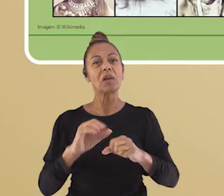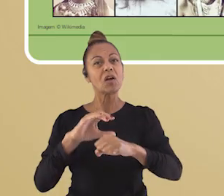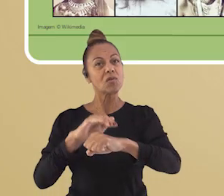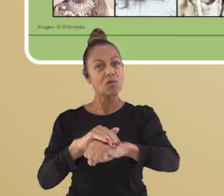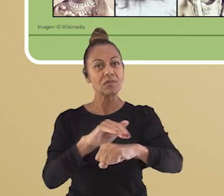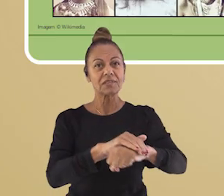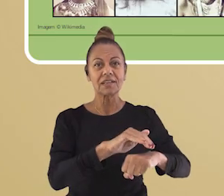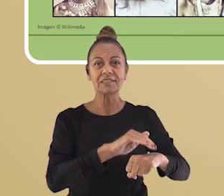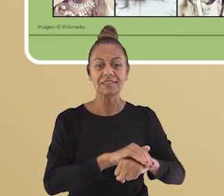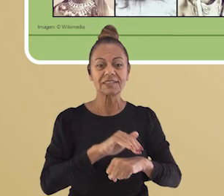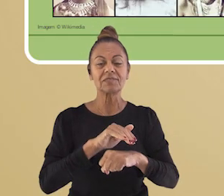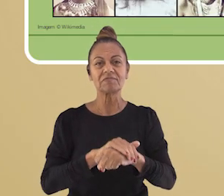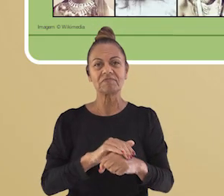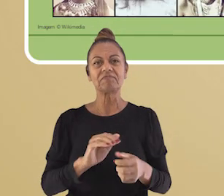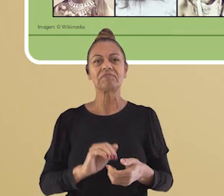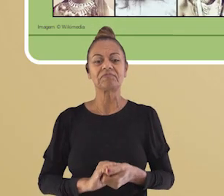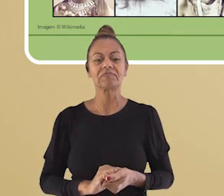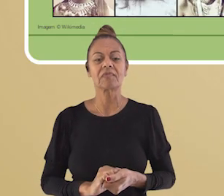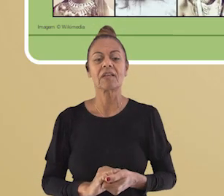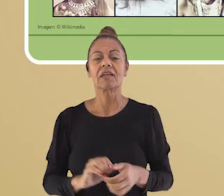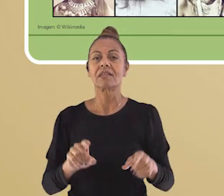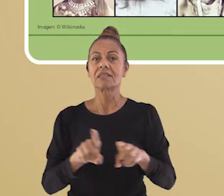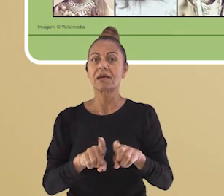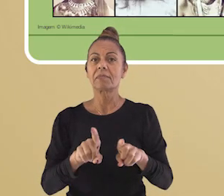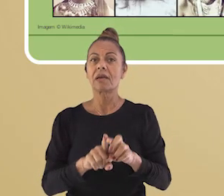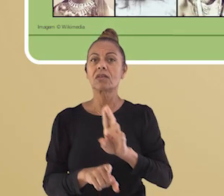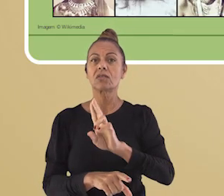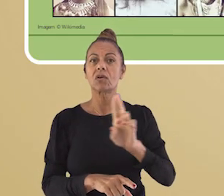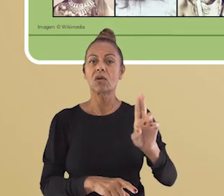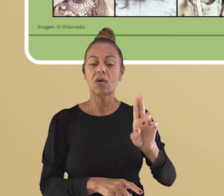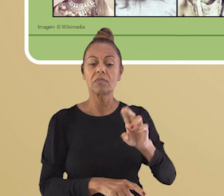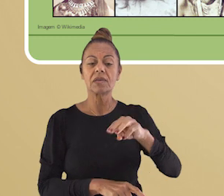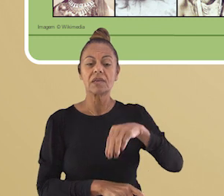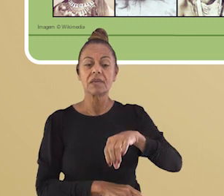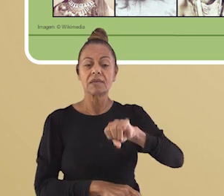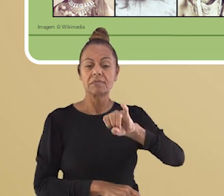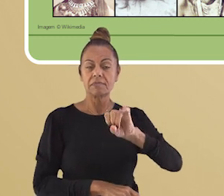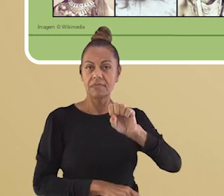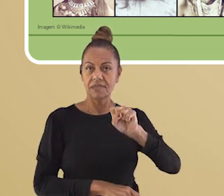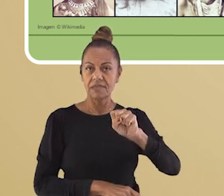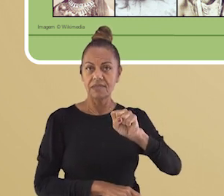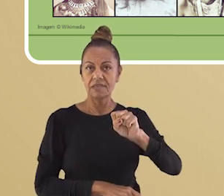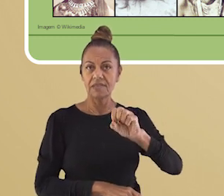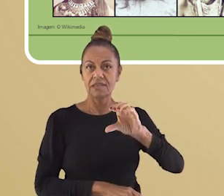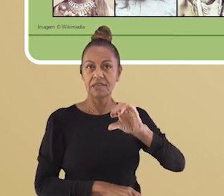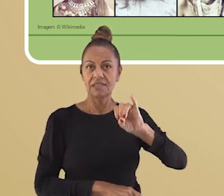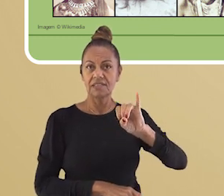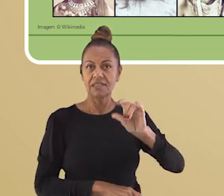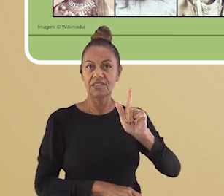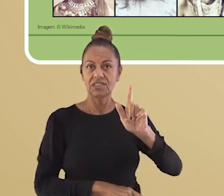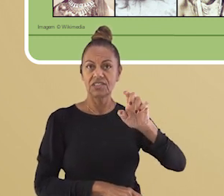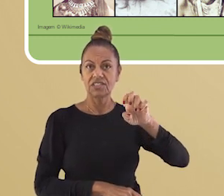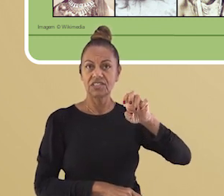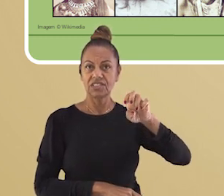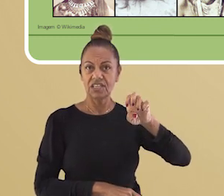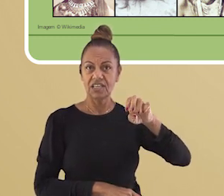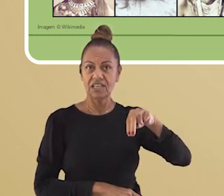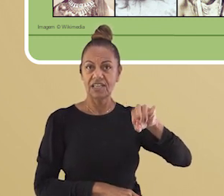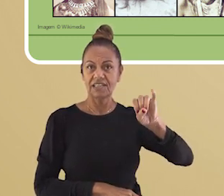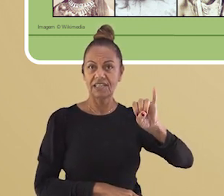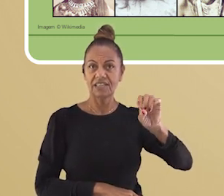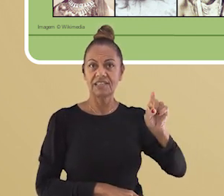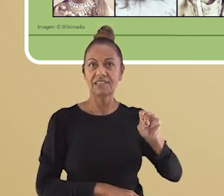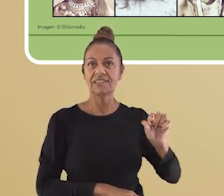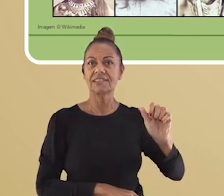falamos, e também a chamada miscigenação, que é a mistura de povos e etnias diferentes, e que